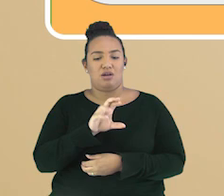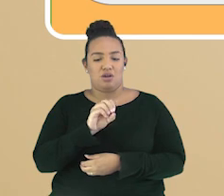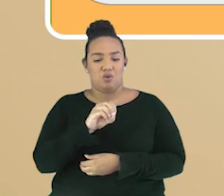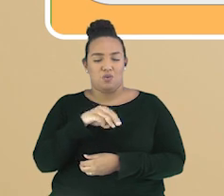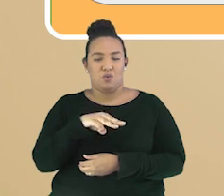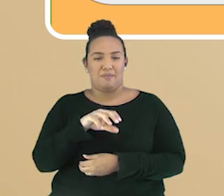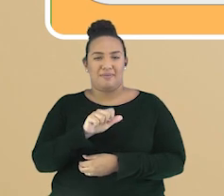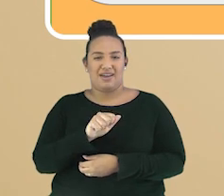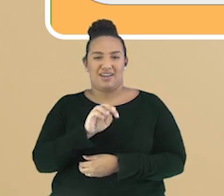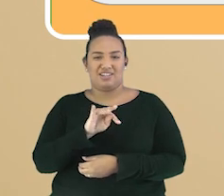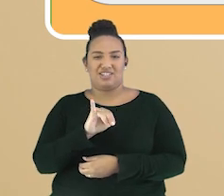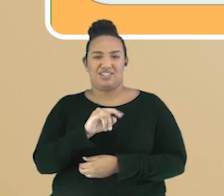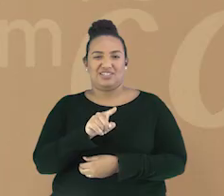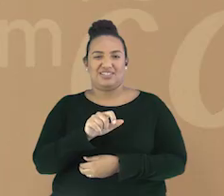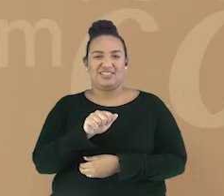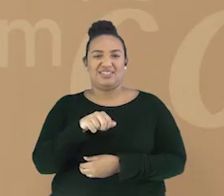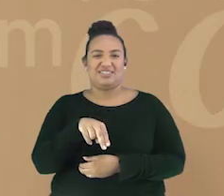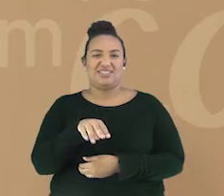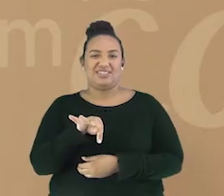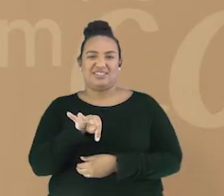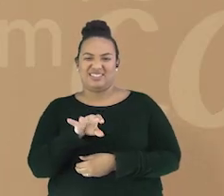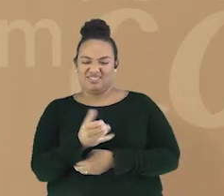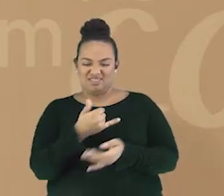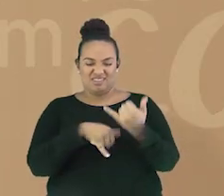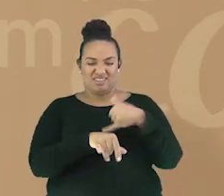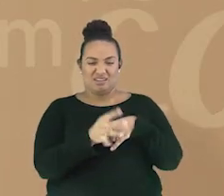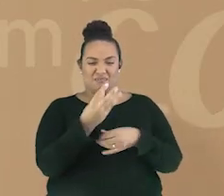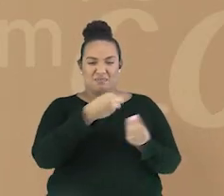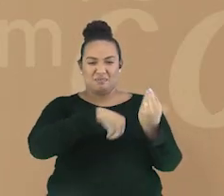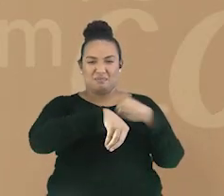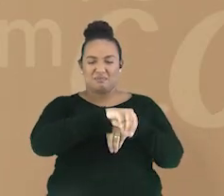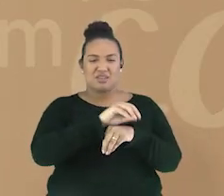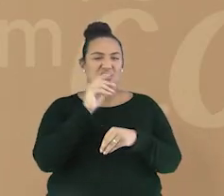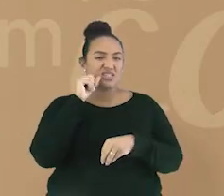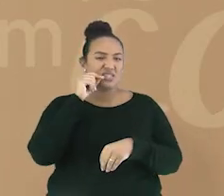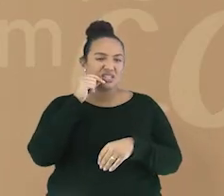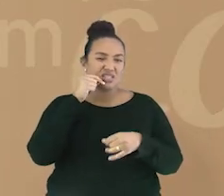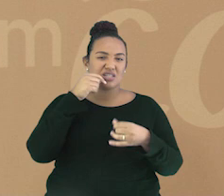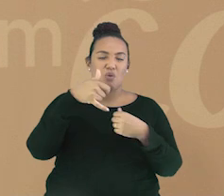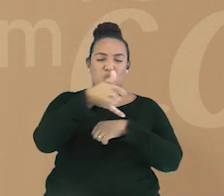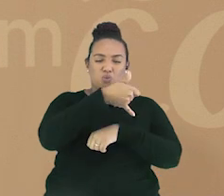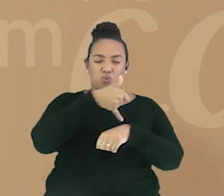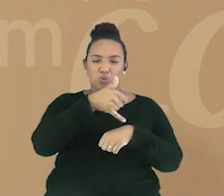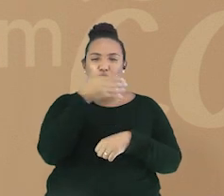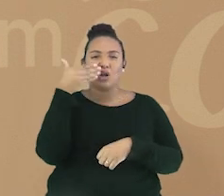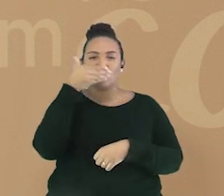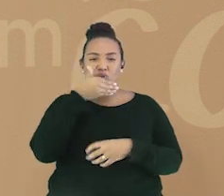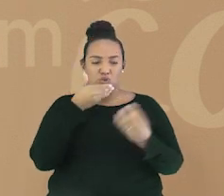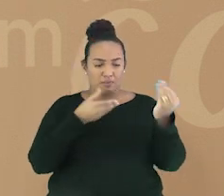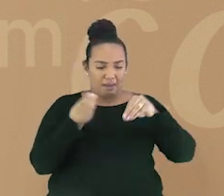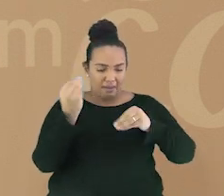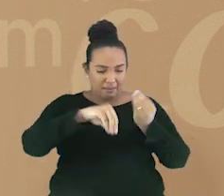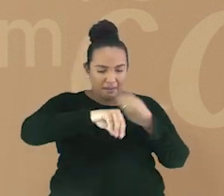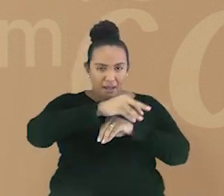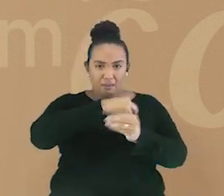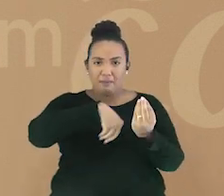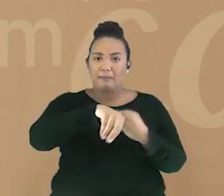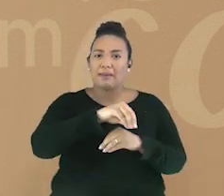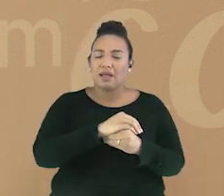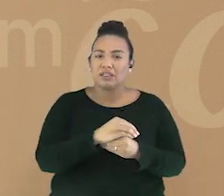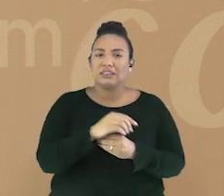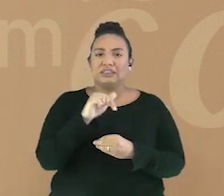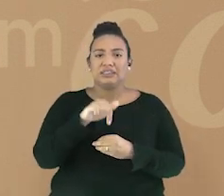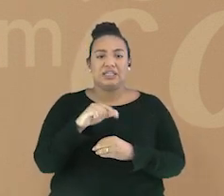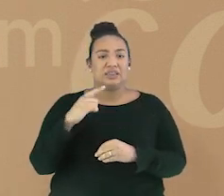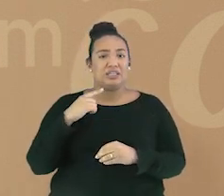sal, gordura e açúcar. Então, esses ingredientes são muito acrescentados com o intuito de tornar o produto